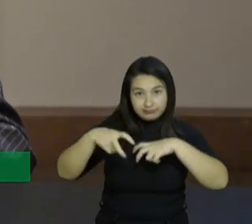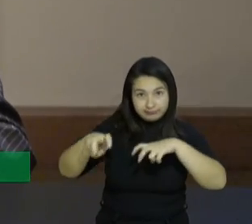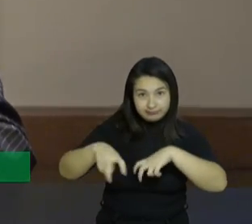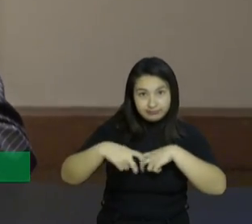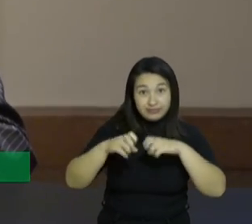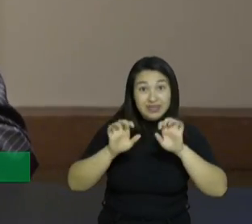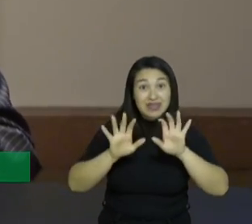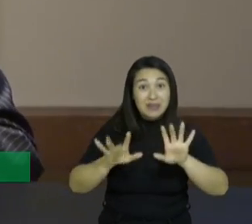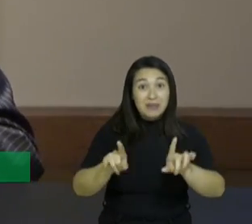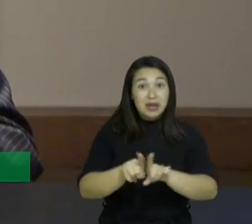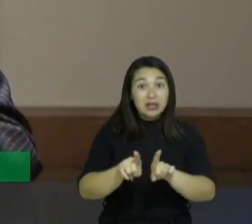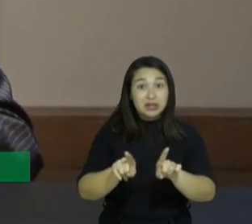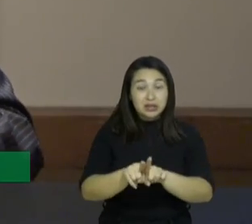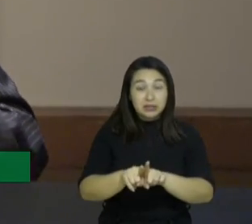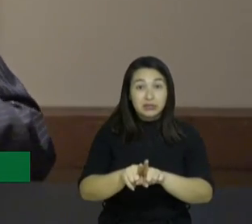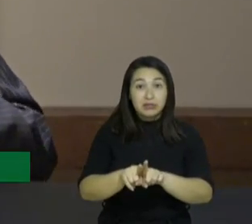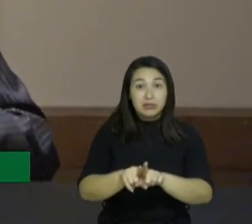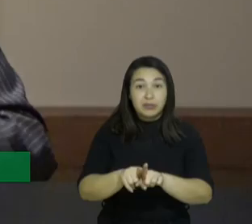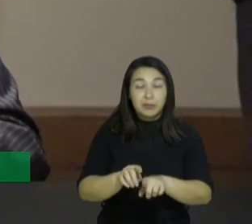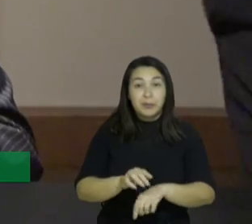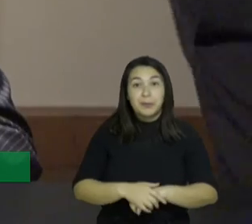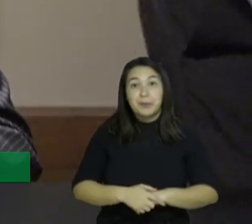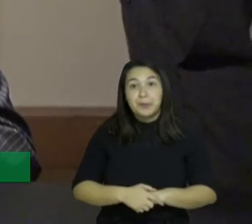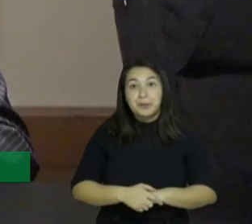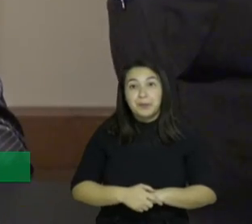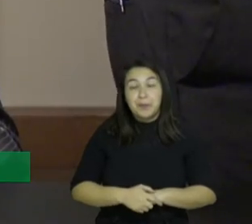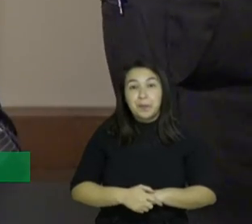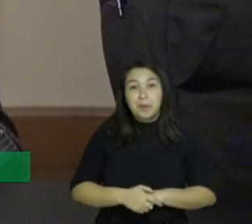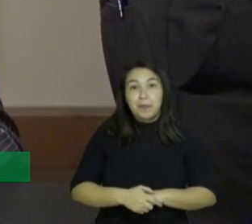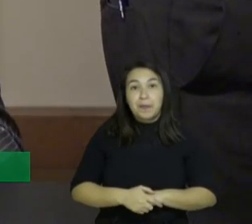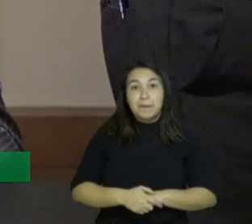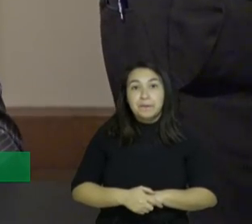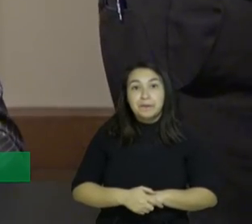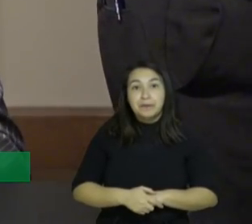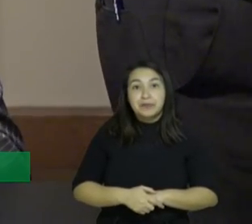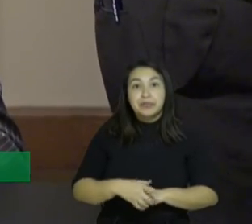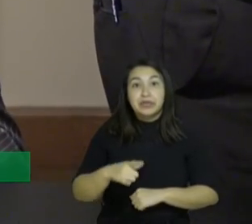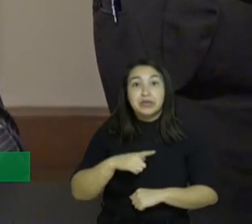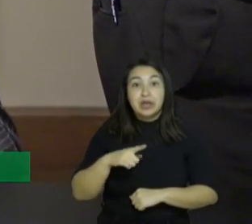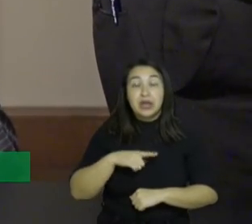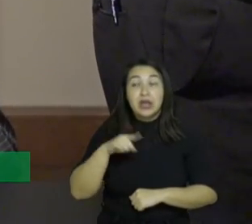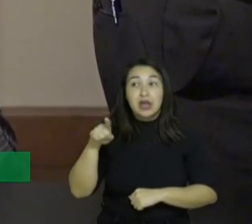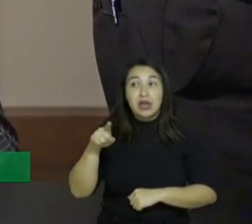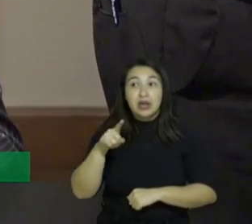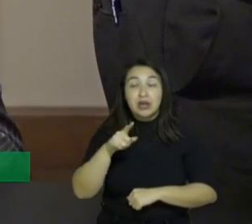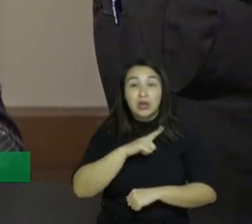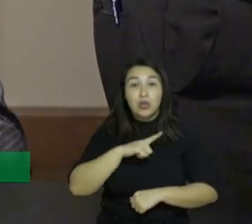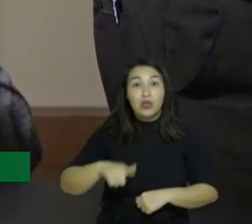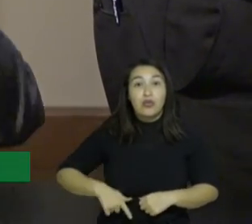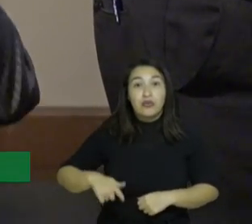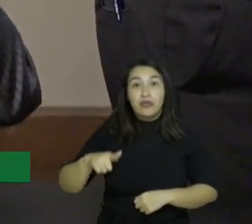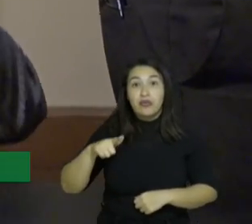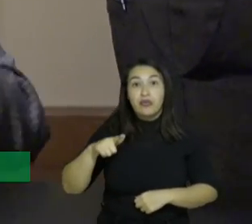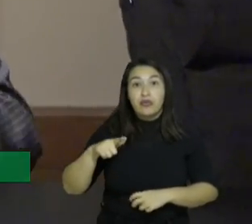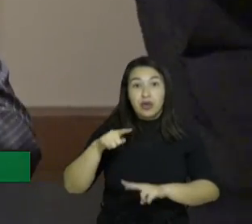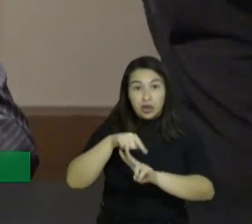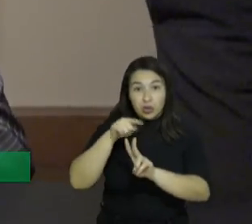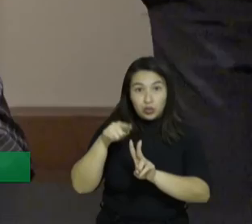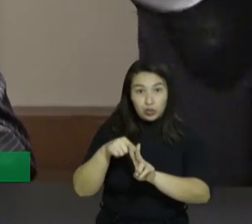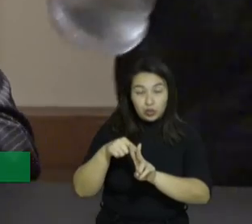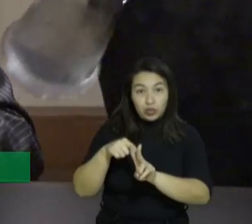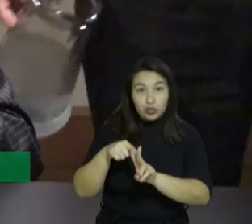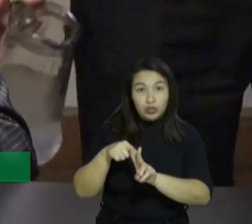Mas uma coisa não exclui a outra então Eh surge uma ameaça do governo francês e do irlandês já a nível de governo